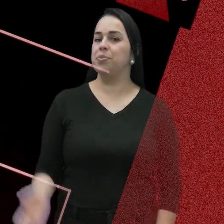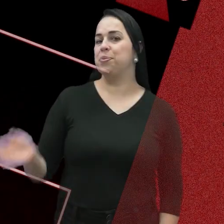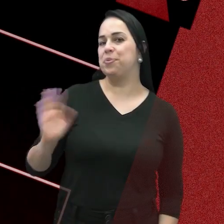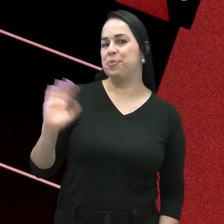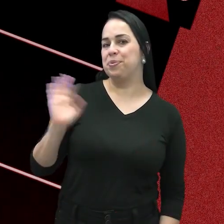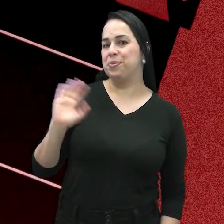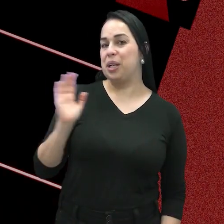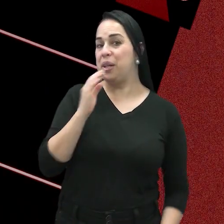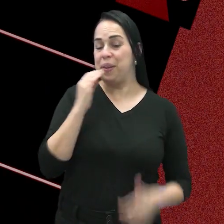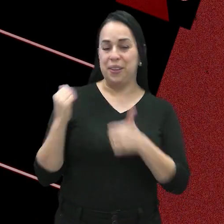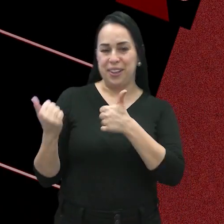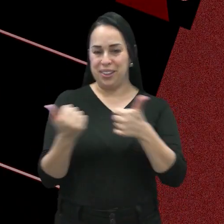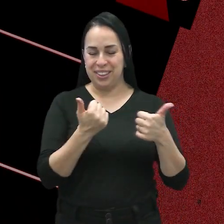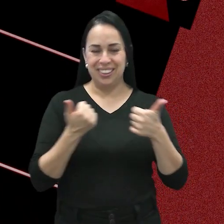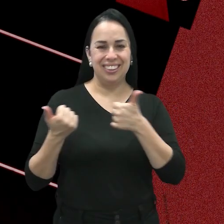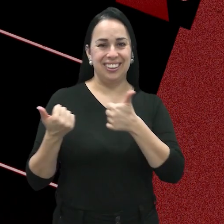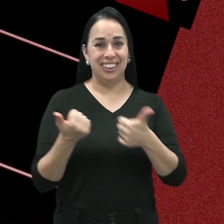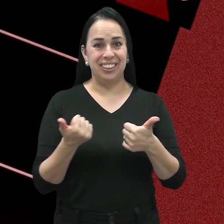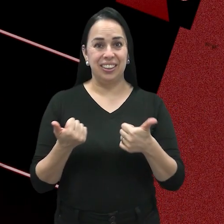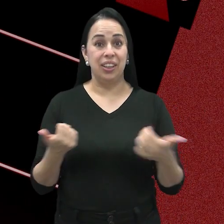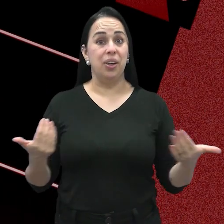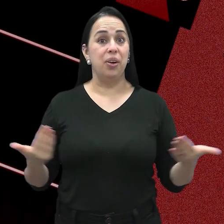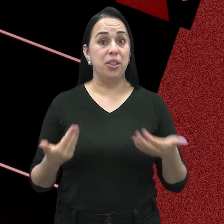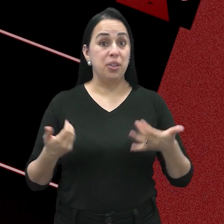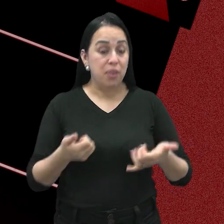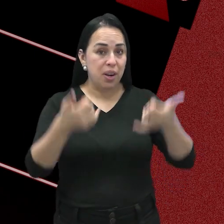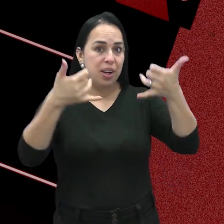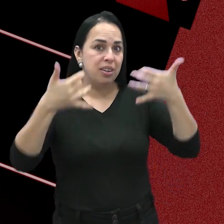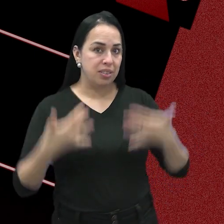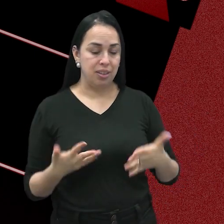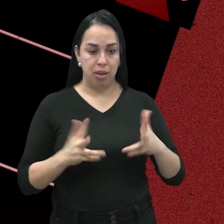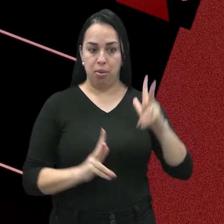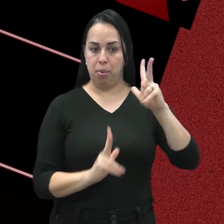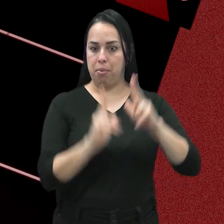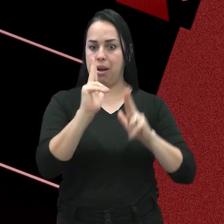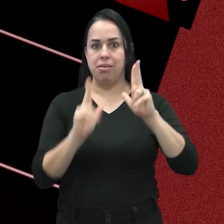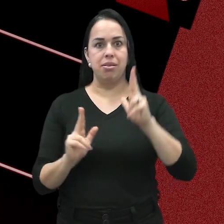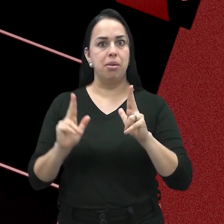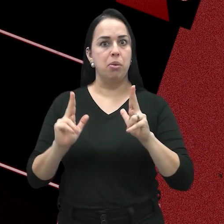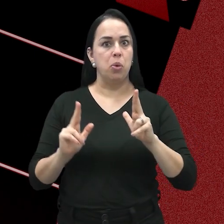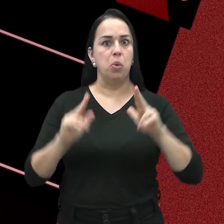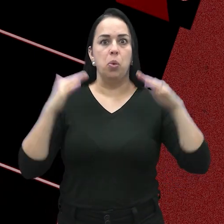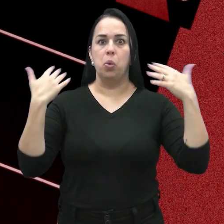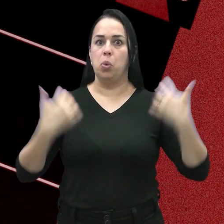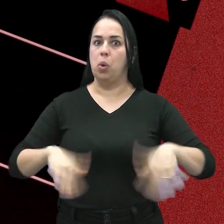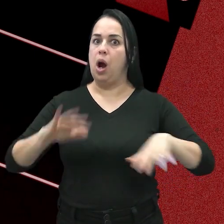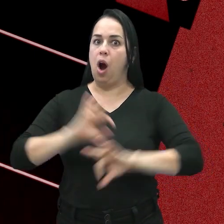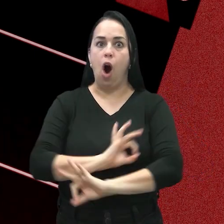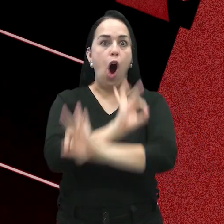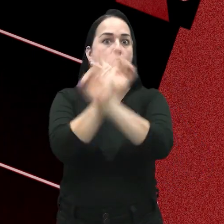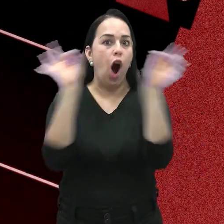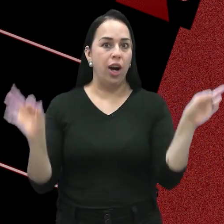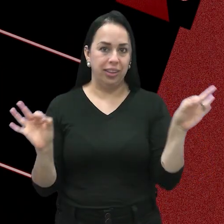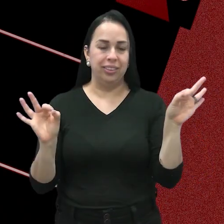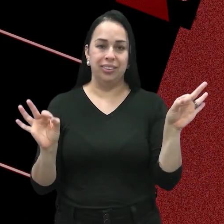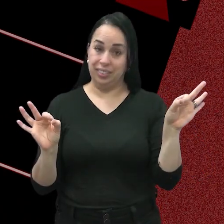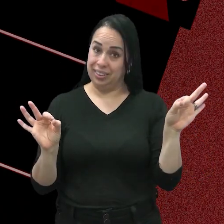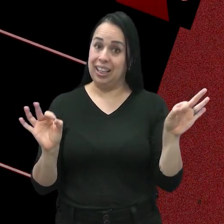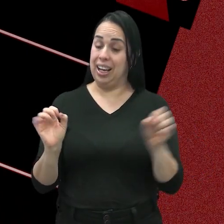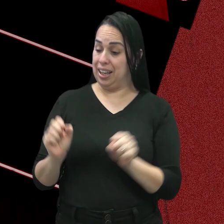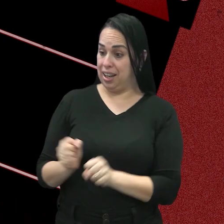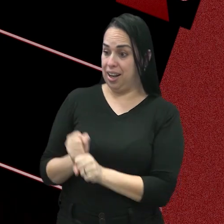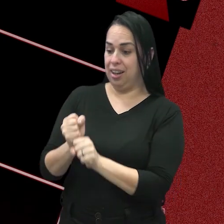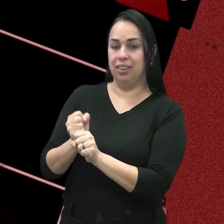Oi, gente! E aí, como vocês estão, hein? Hoje eu vou falar de uma série muito, mas muito boa, Years